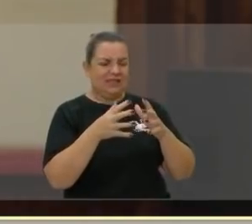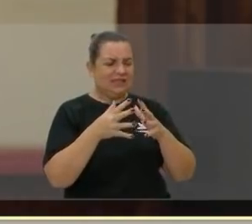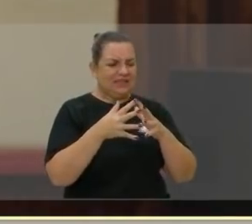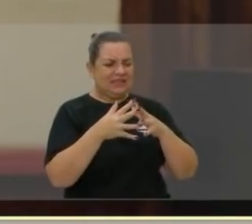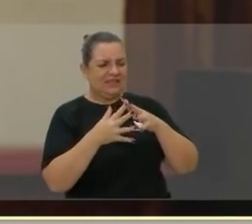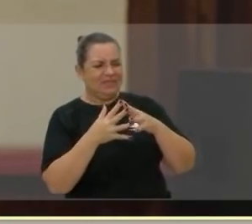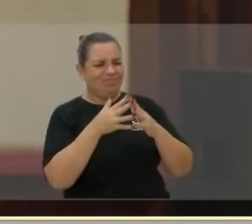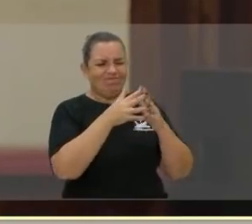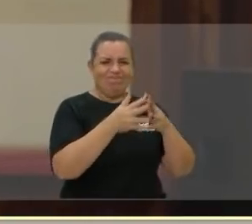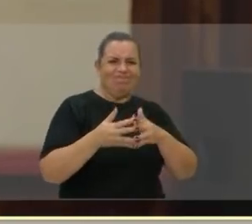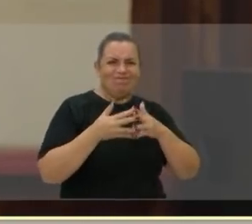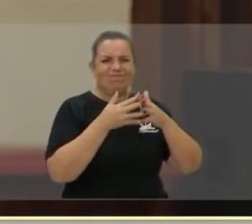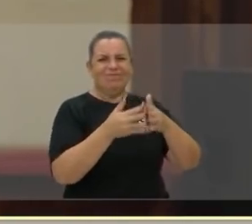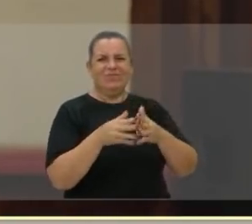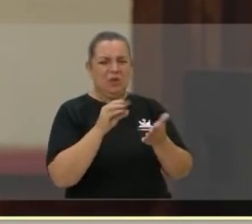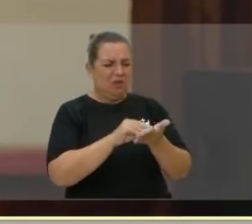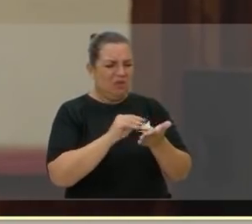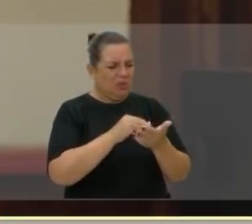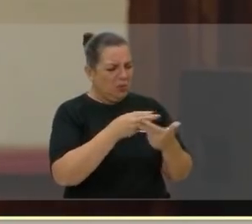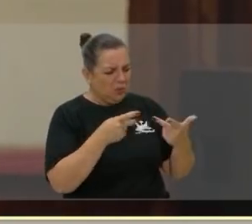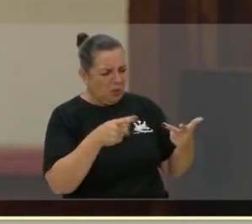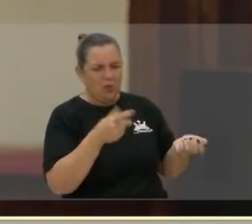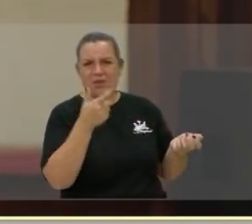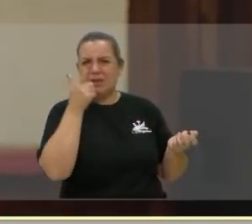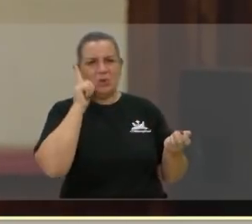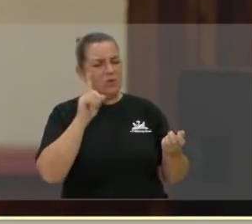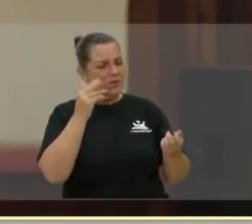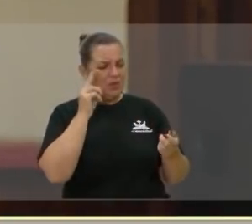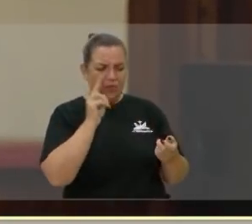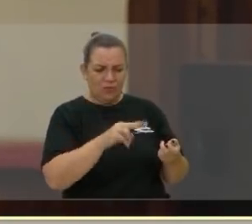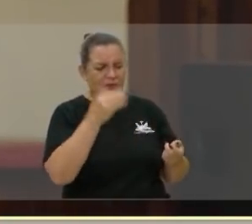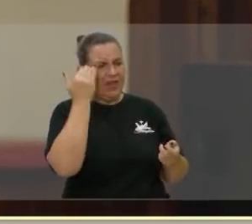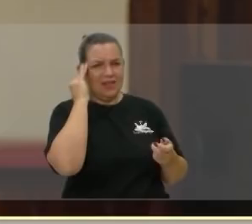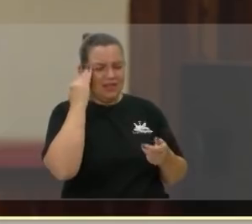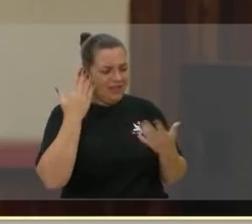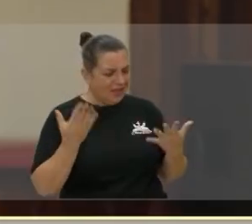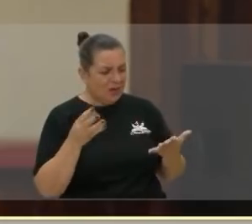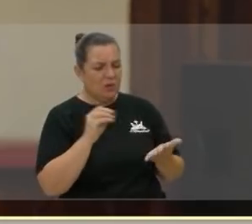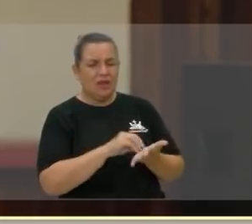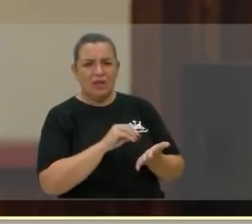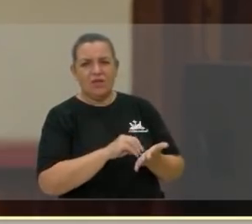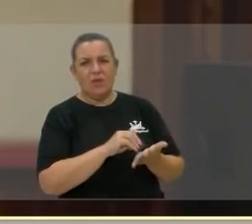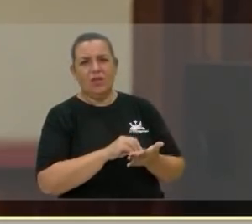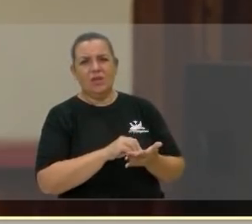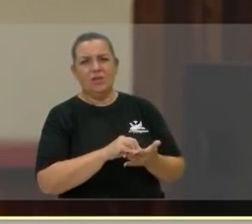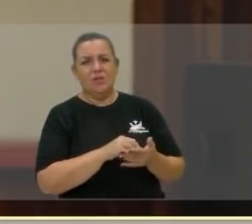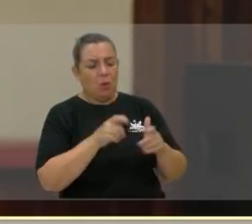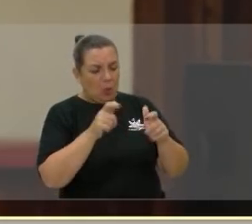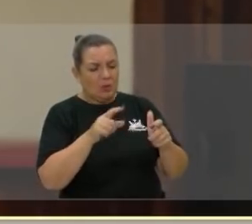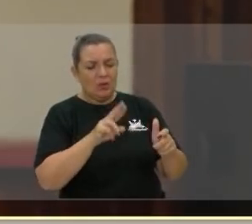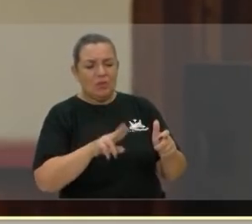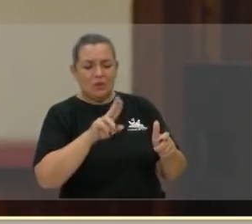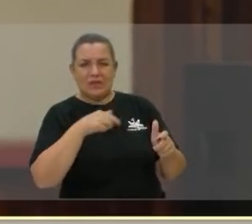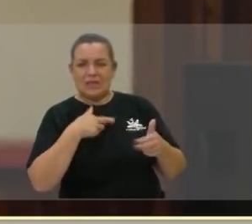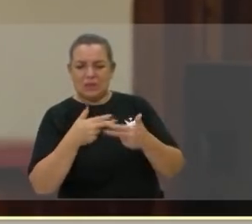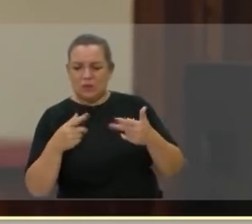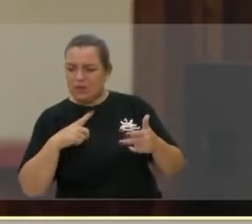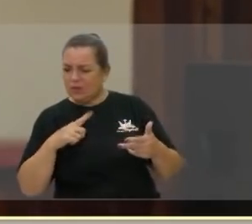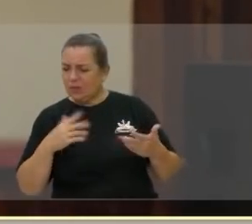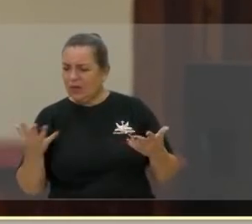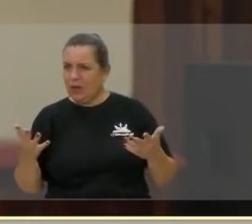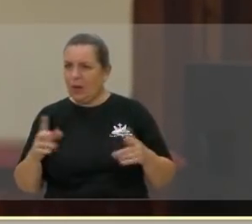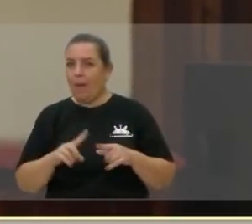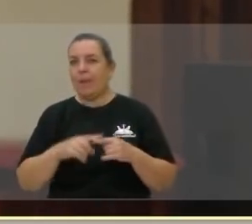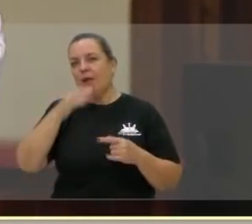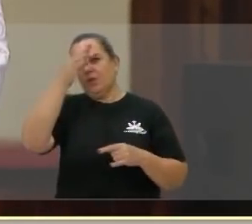aqui está faltando peça, mas eu não consigo ver, onde que eu vou usar isso? De repente o